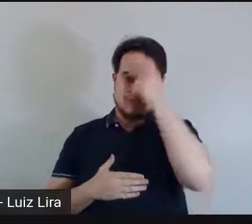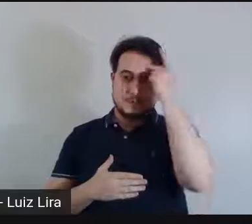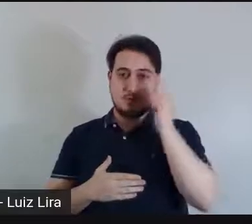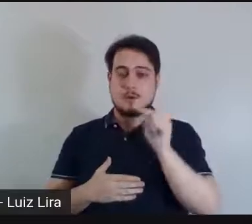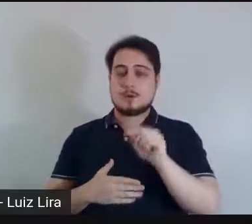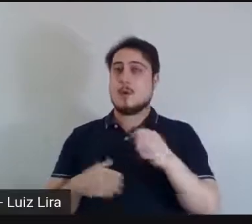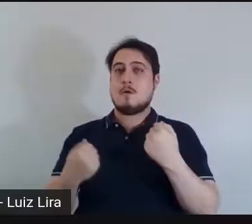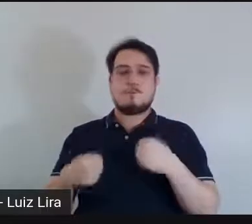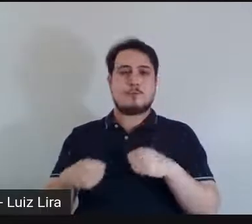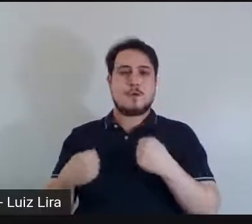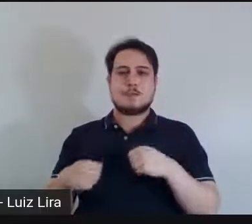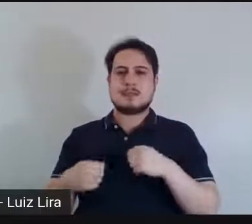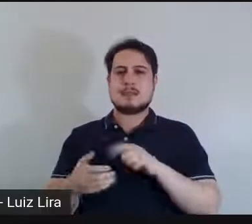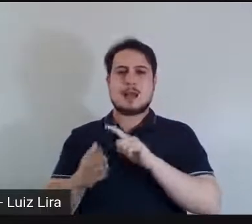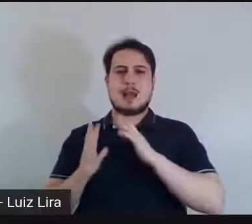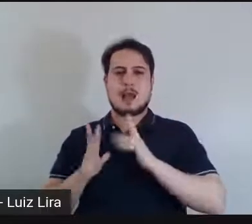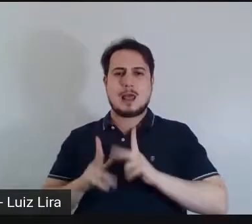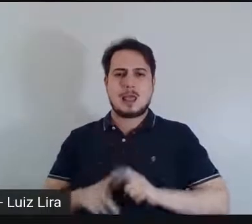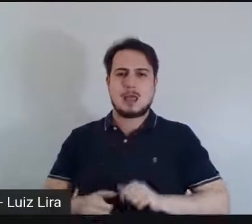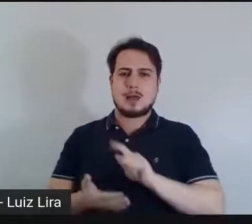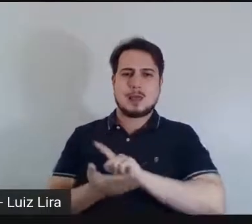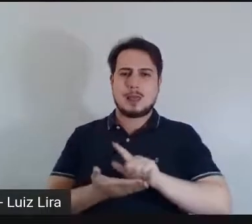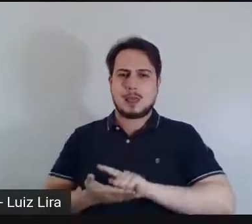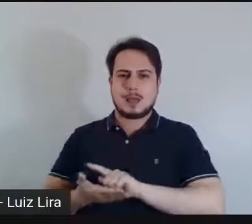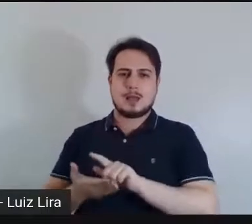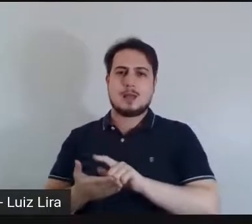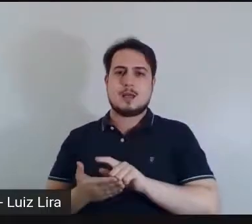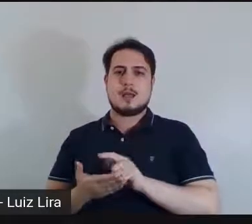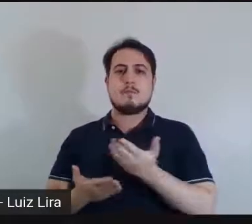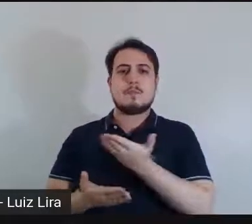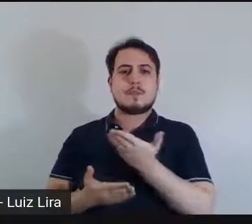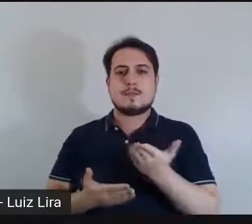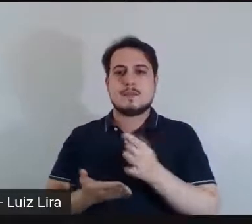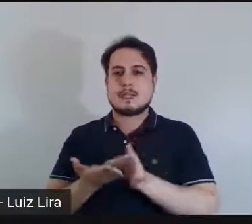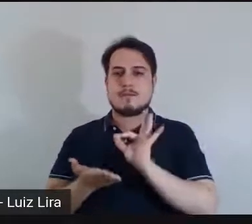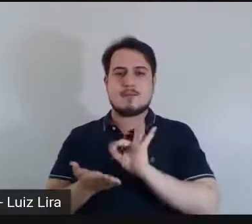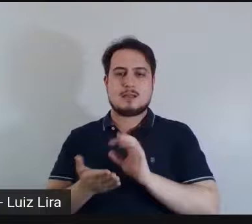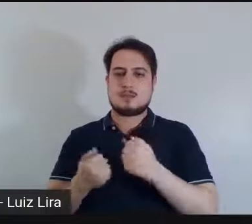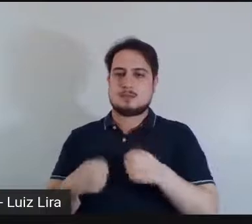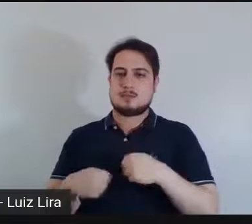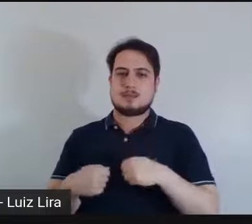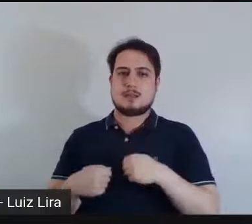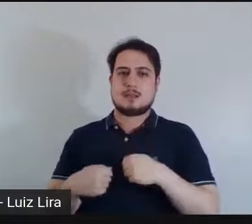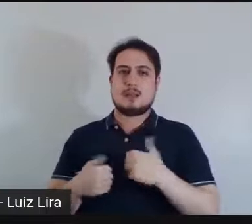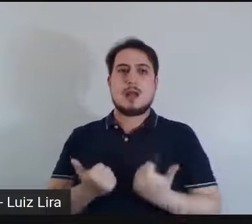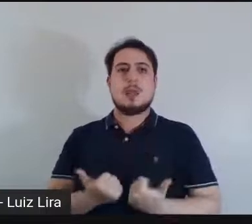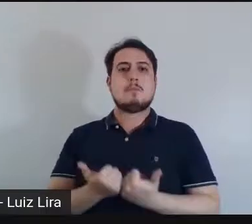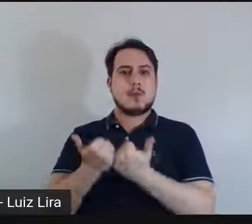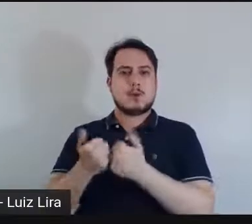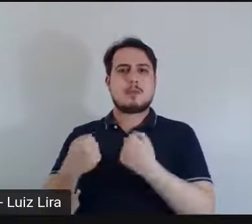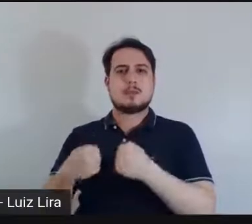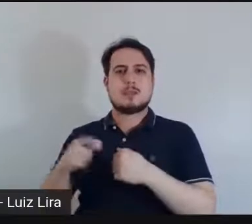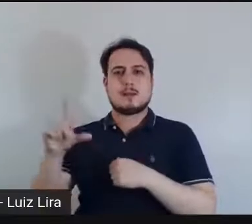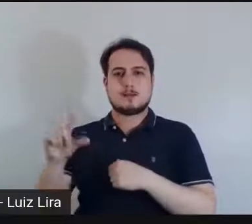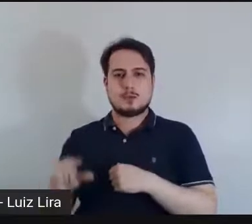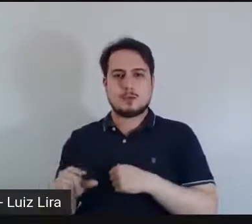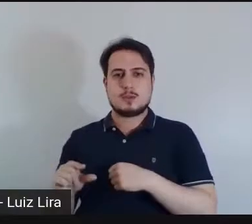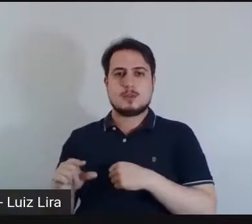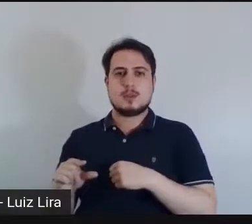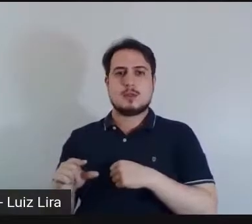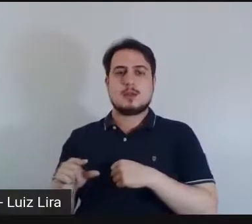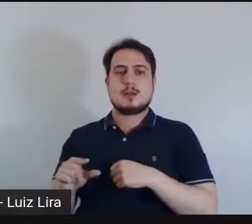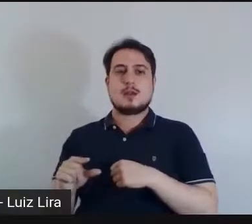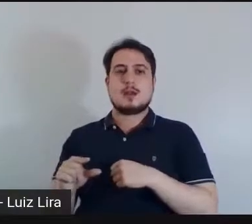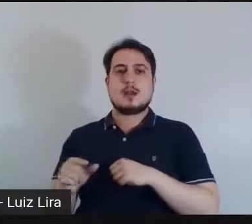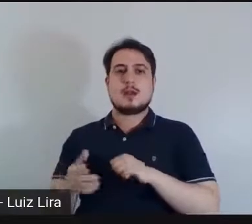toda essa hora de limpeza, cooperagem, essas coisas todas. O apoio, eu acho que tem que ser revisto mesmo. A gente descobriu que a gente marca agenda, que a